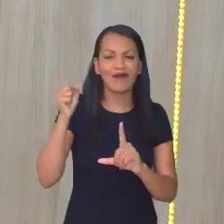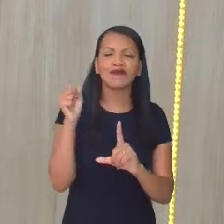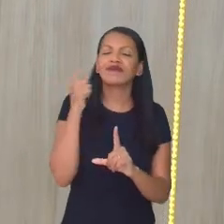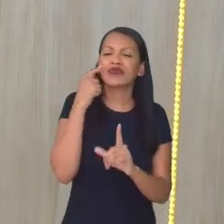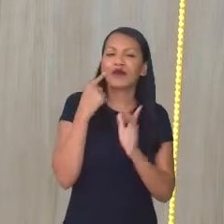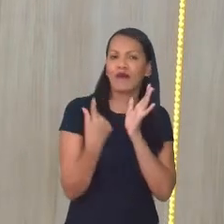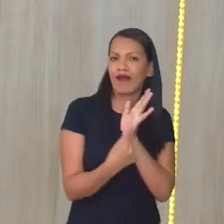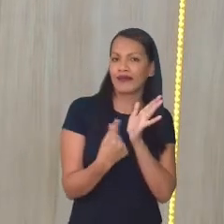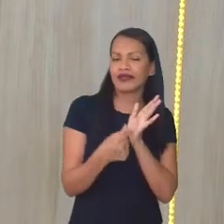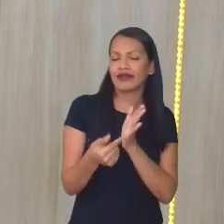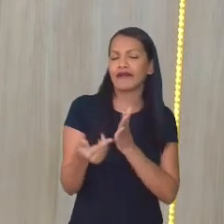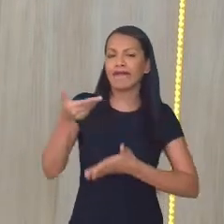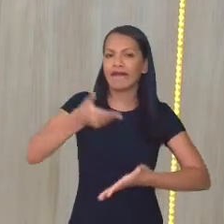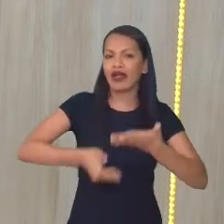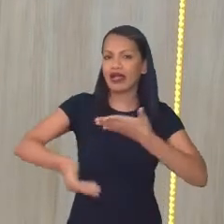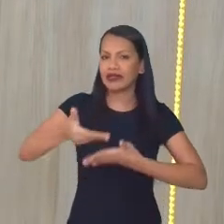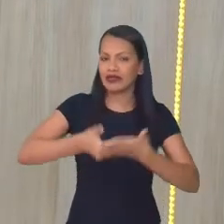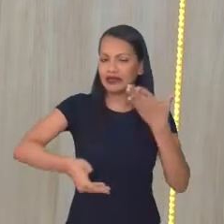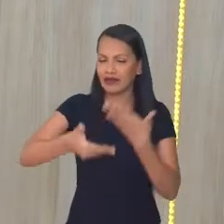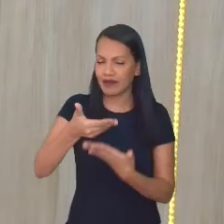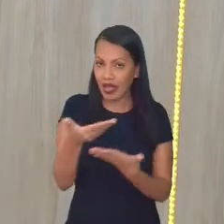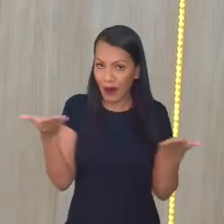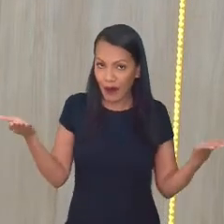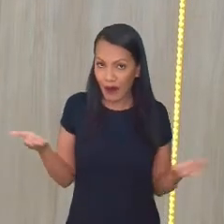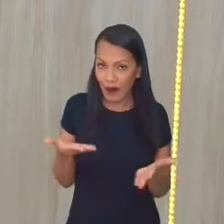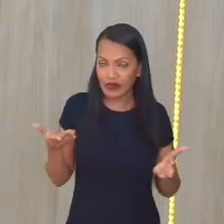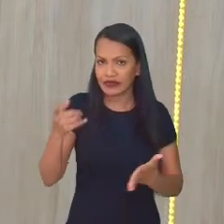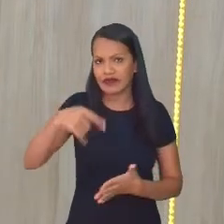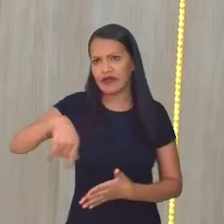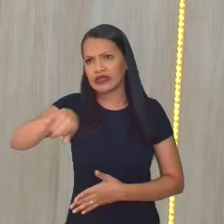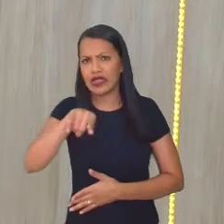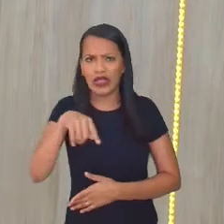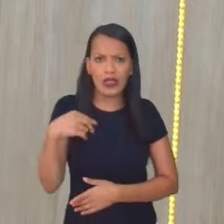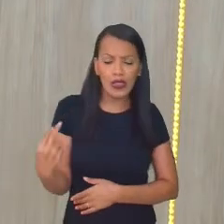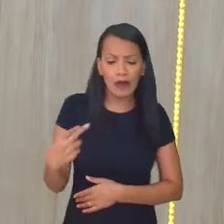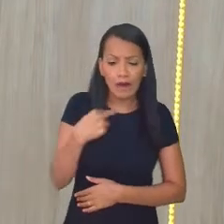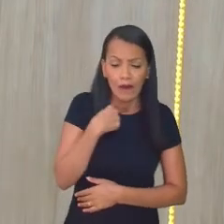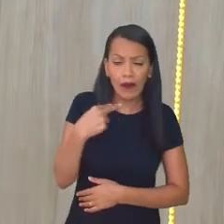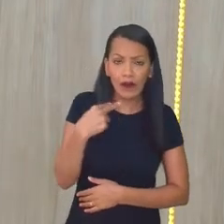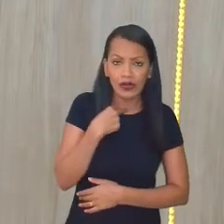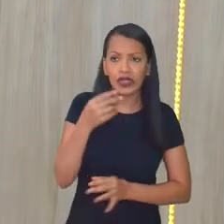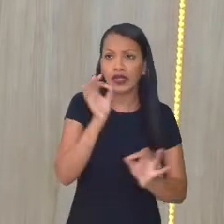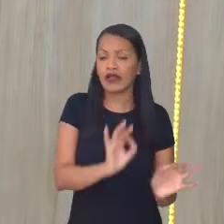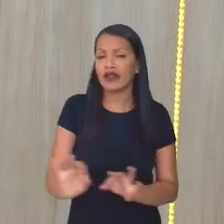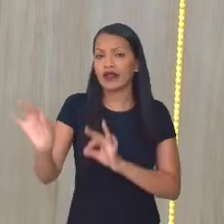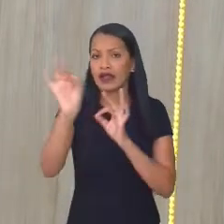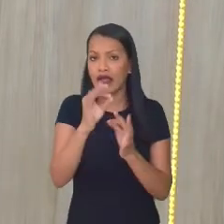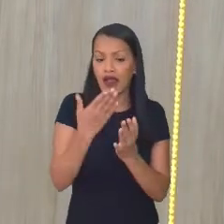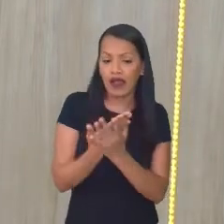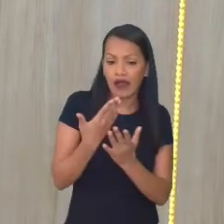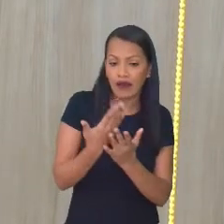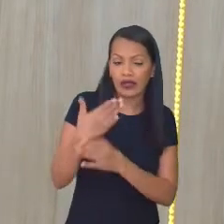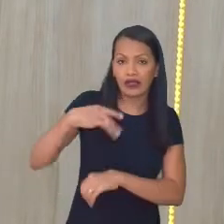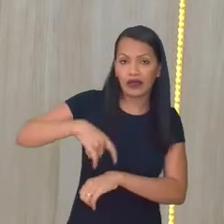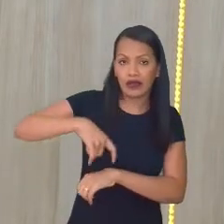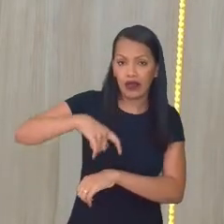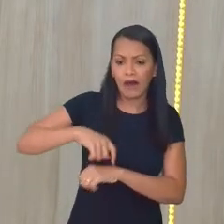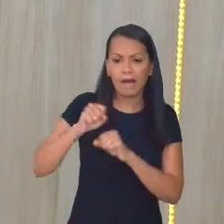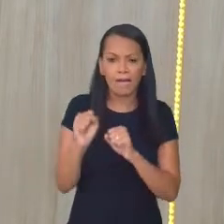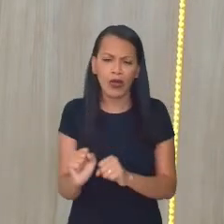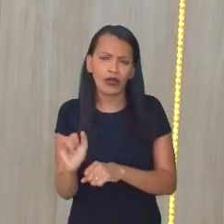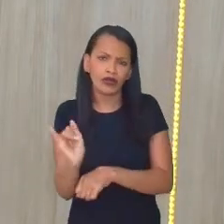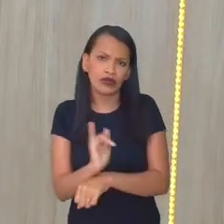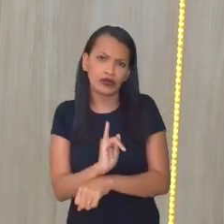possam interagir conosco em tempo hábil. Se vocês não puderem assistir a aula nos horários, vocês podem ir no